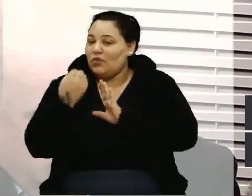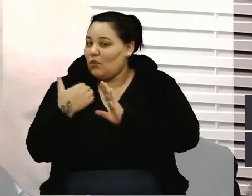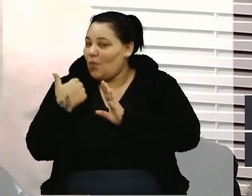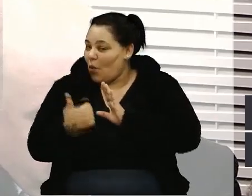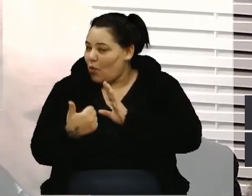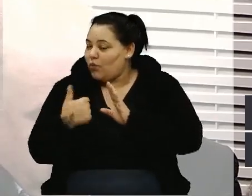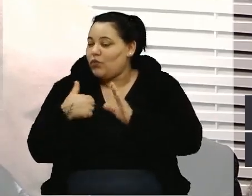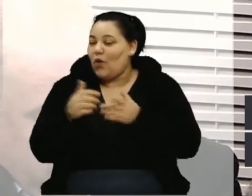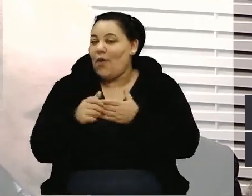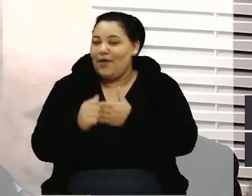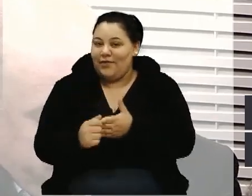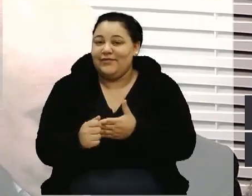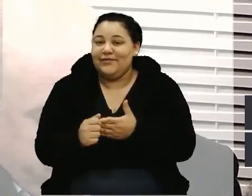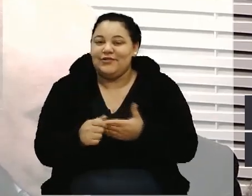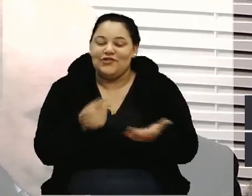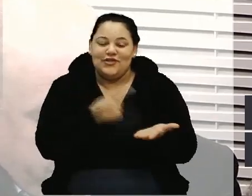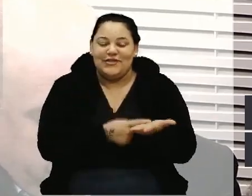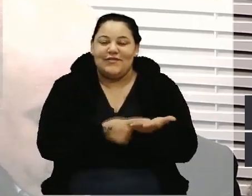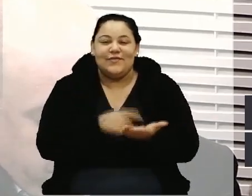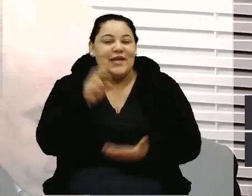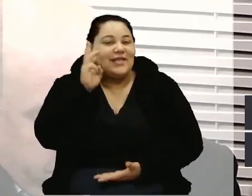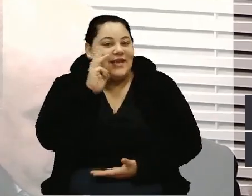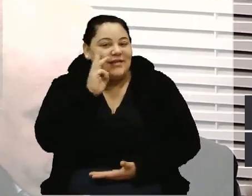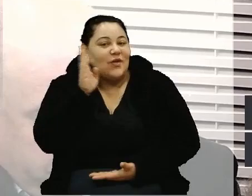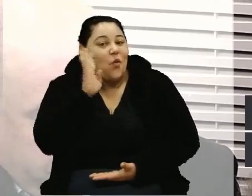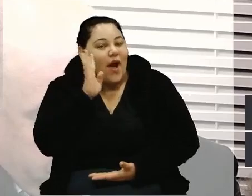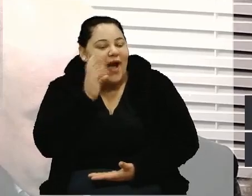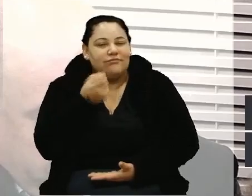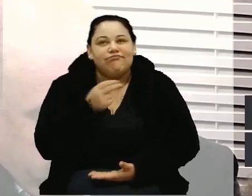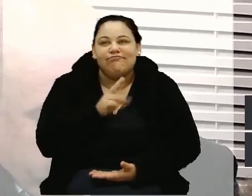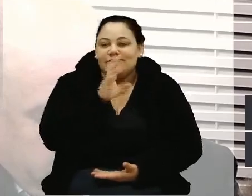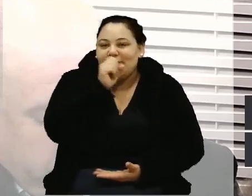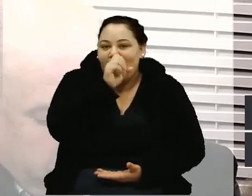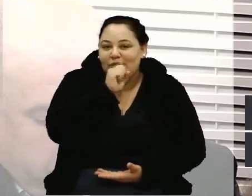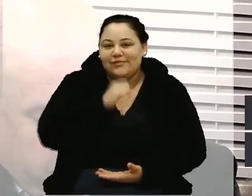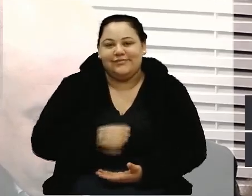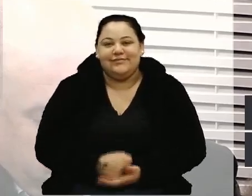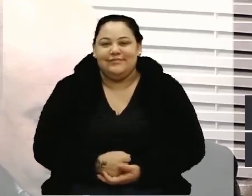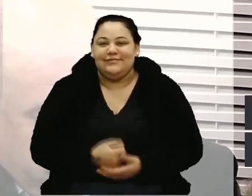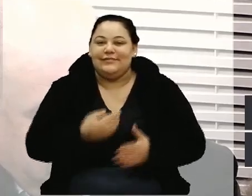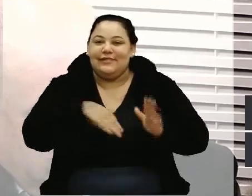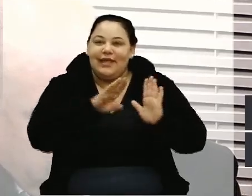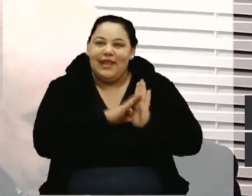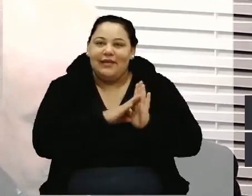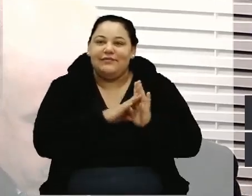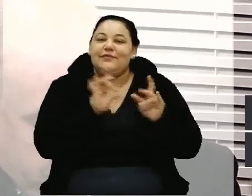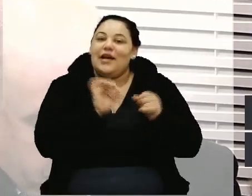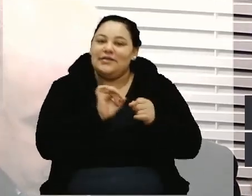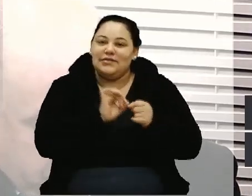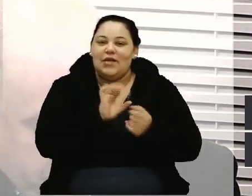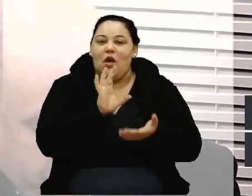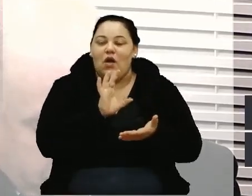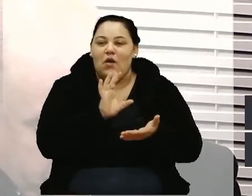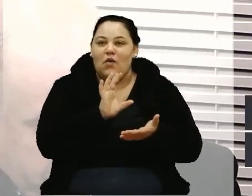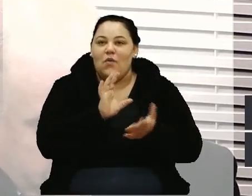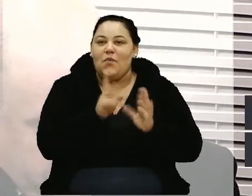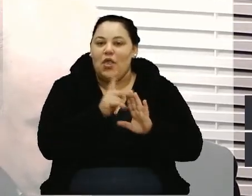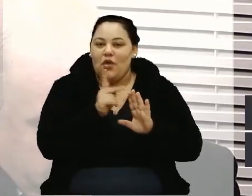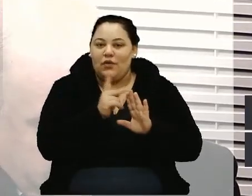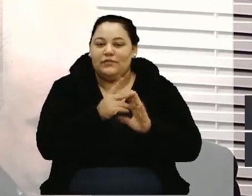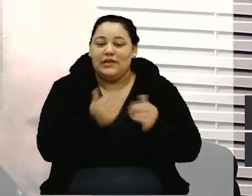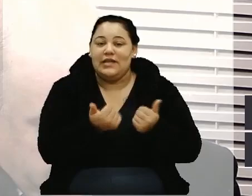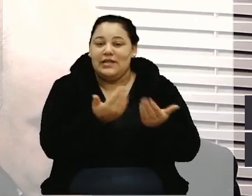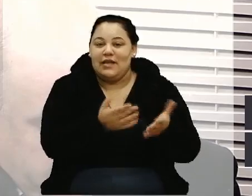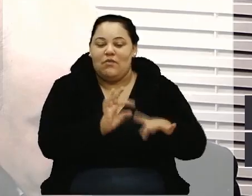tu agendava numa terça-feira, numa quarta-feira, num sábado, eles iam lá e abriam o protocolo e davam para o líder